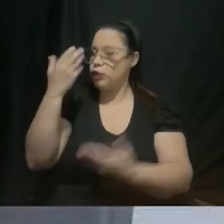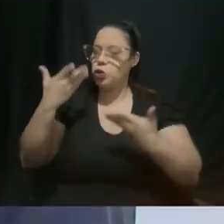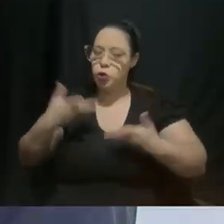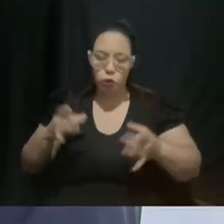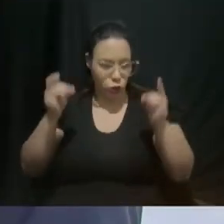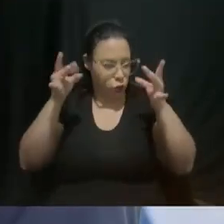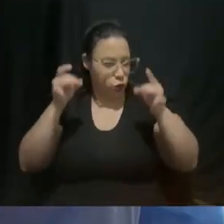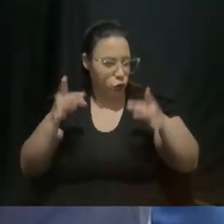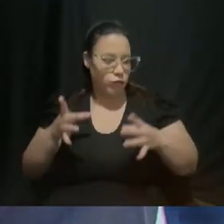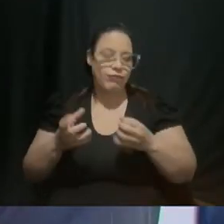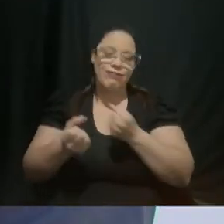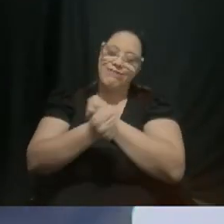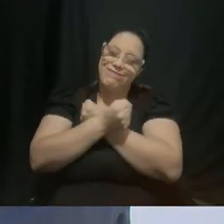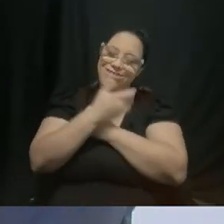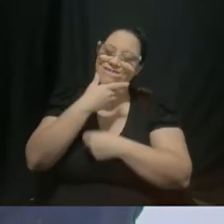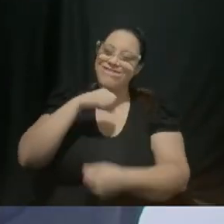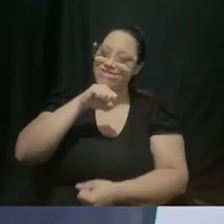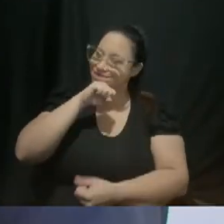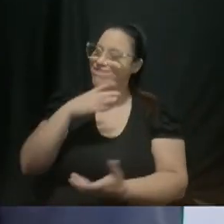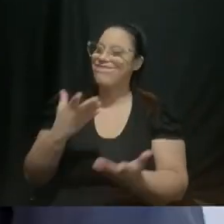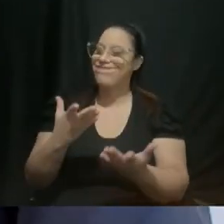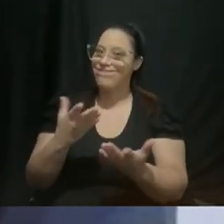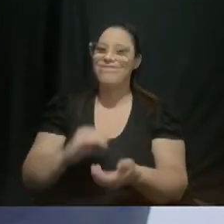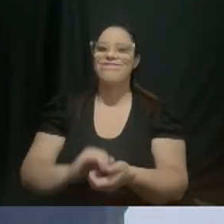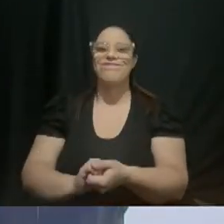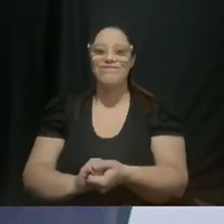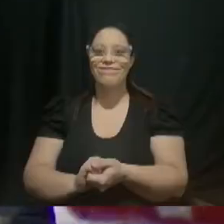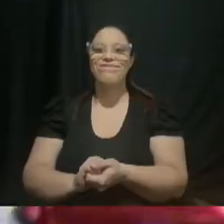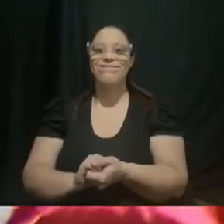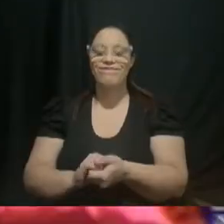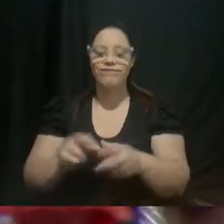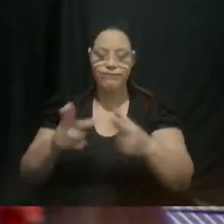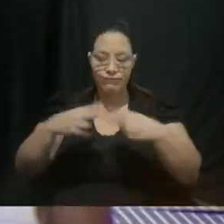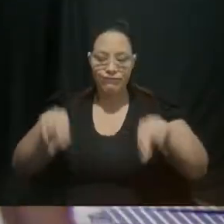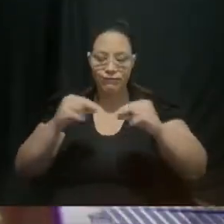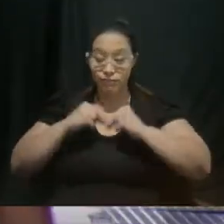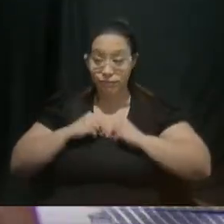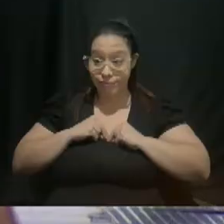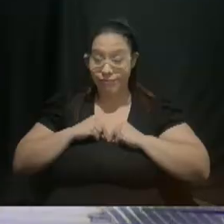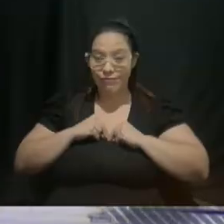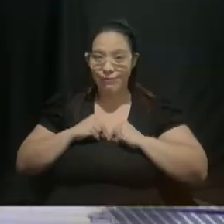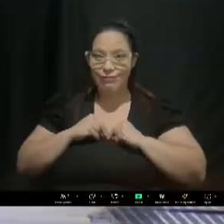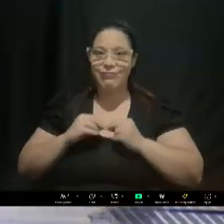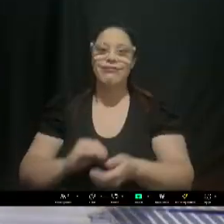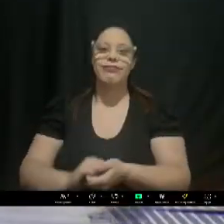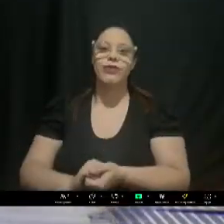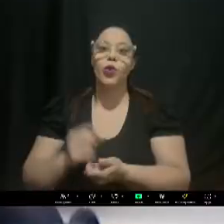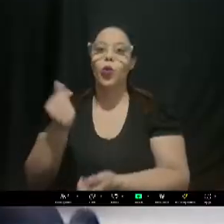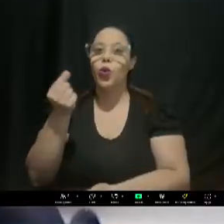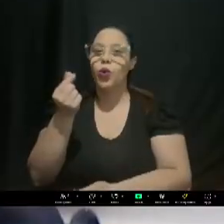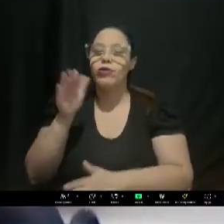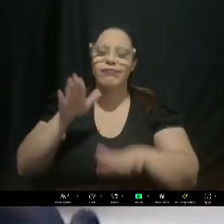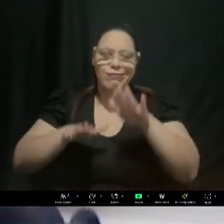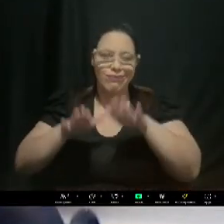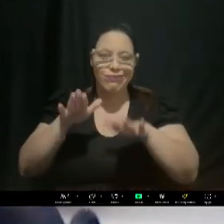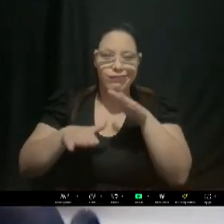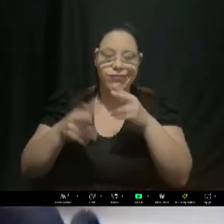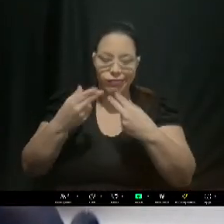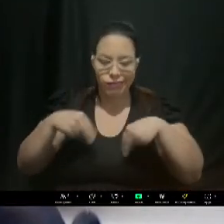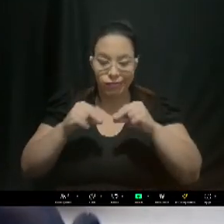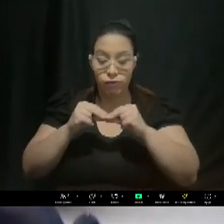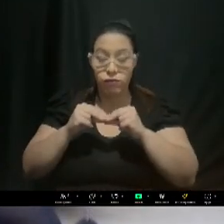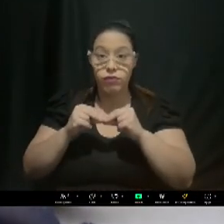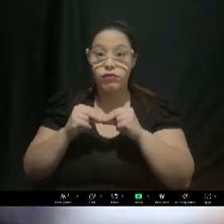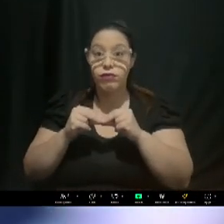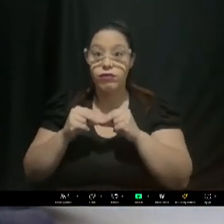bom dar presentear ele, é o mínimo, né? O valor do ticket médio do presente foi estimado pela SIC,